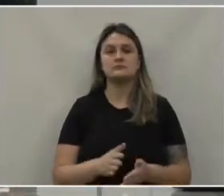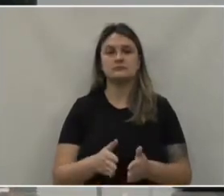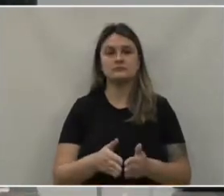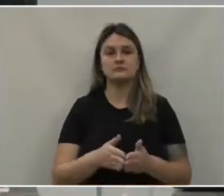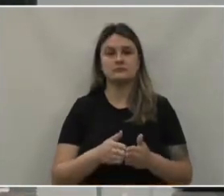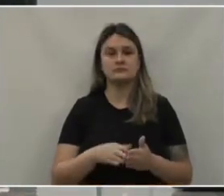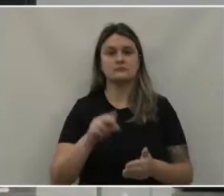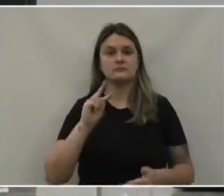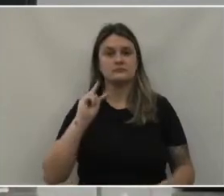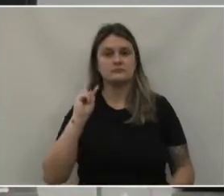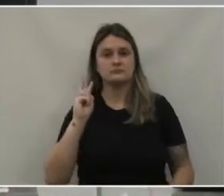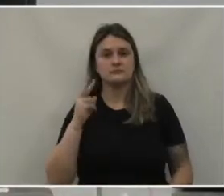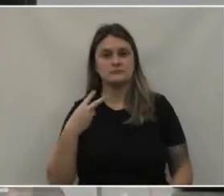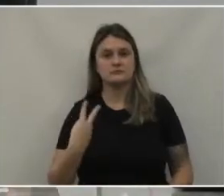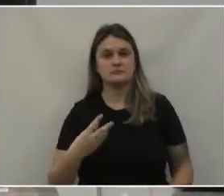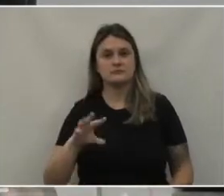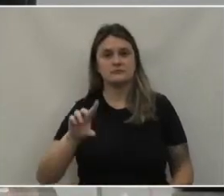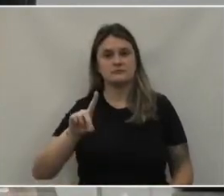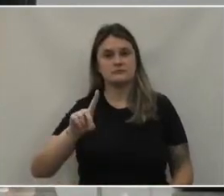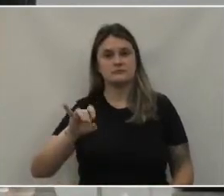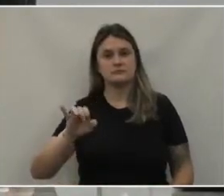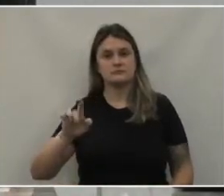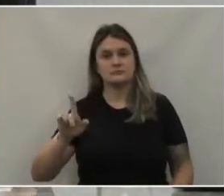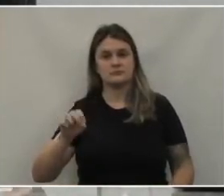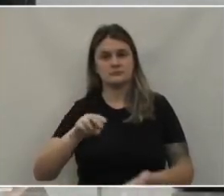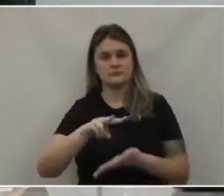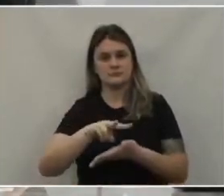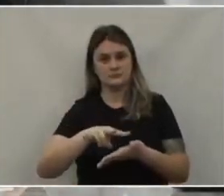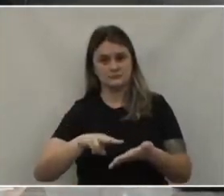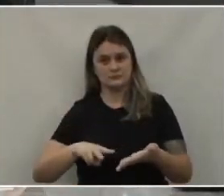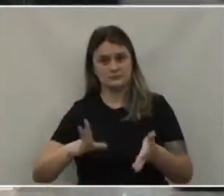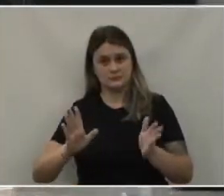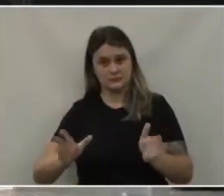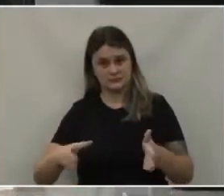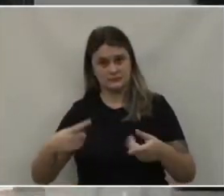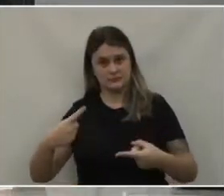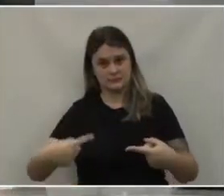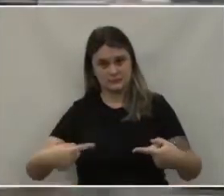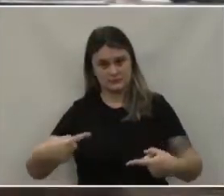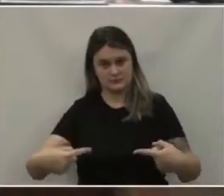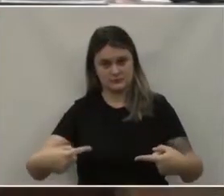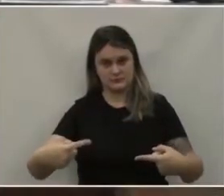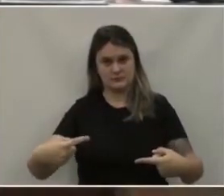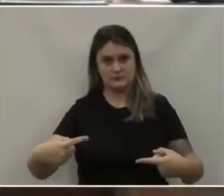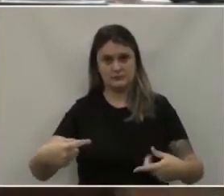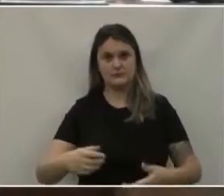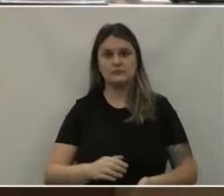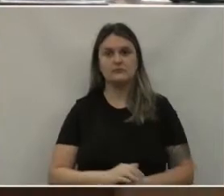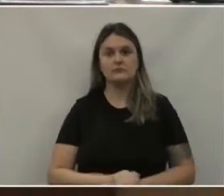Solicito ao vereador Diego dos Santos para que proceda a leitura da matéria constante do expediente do dia.